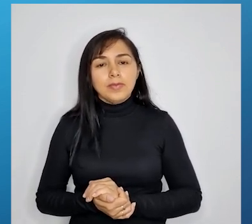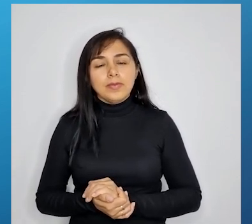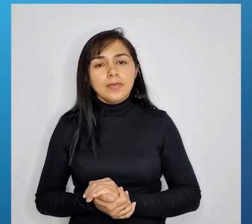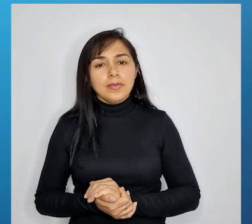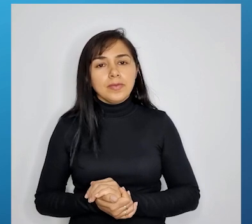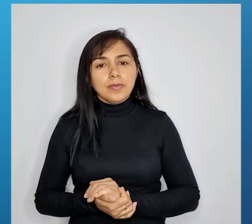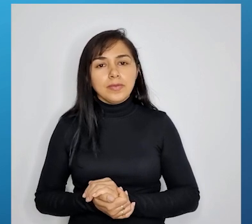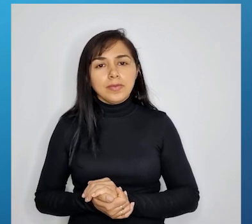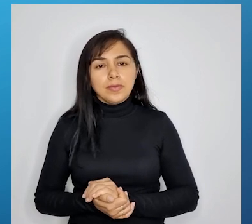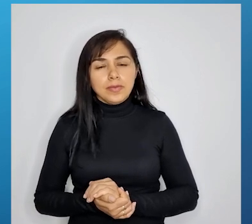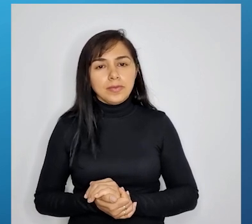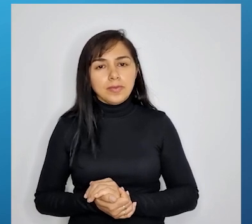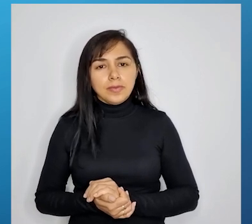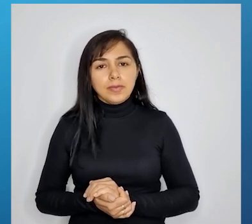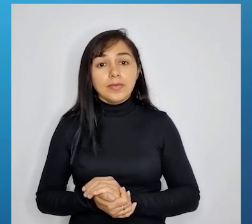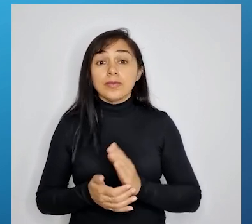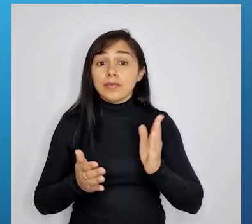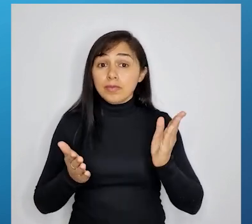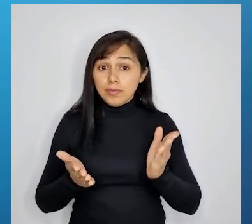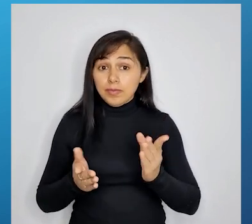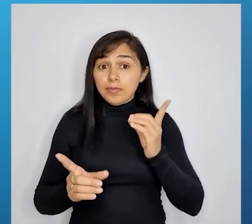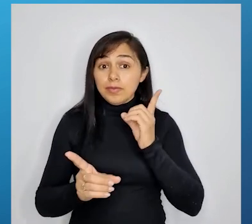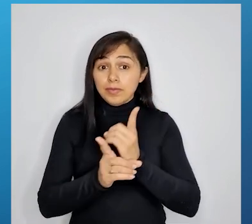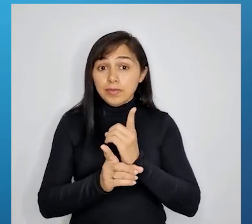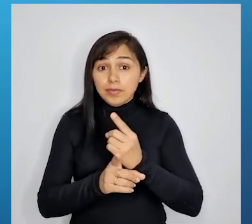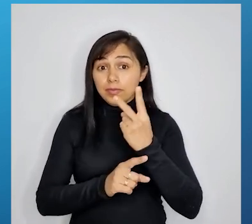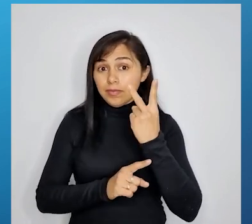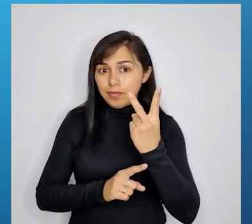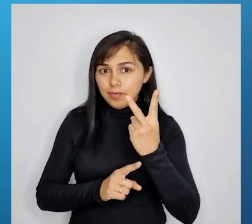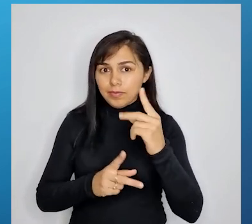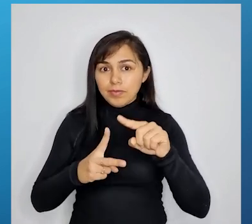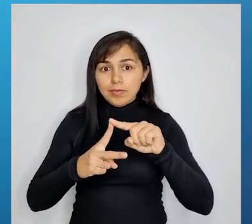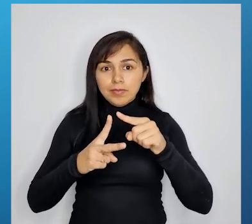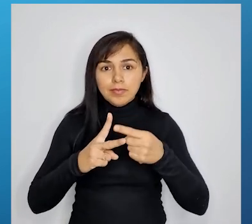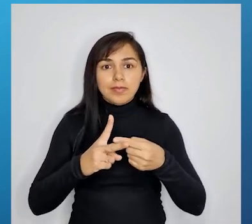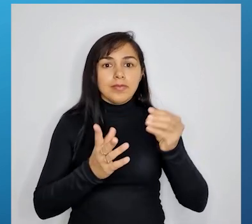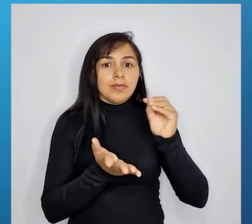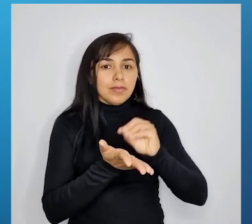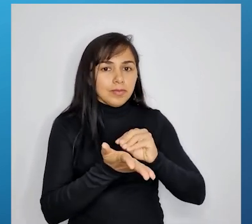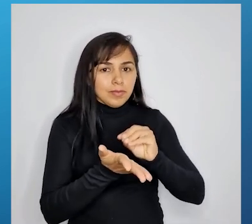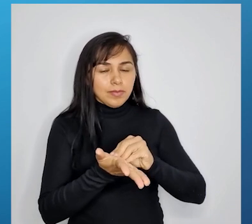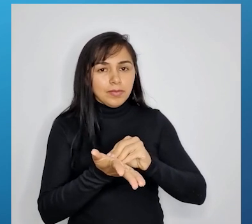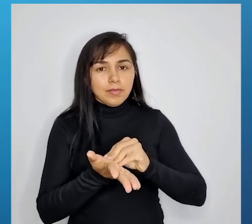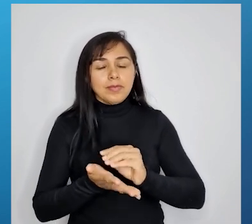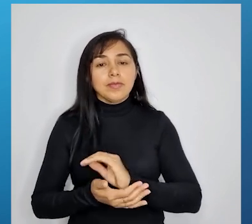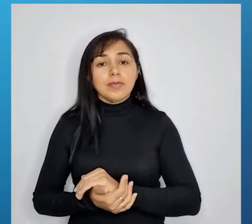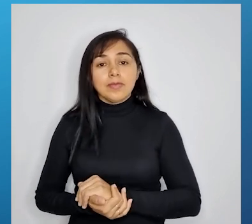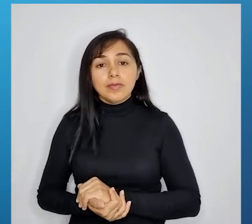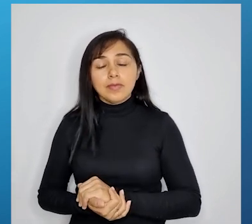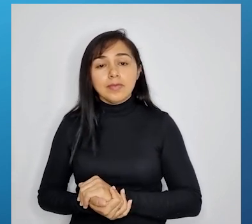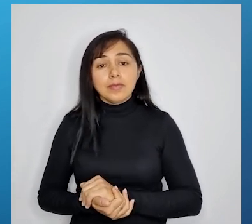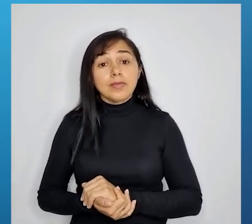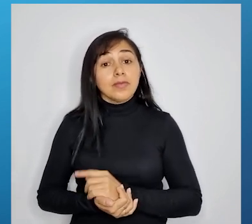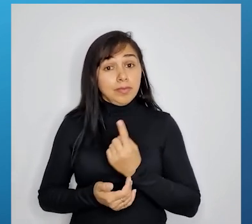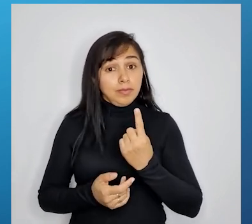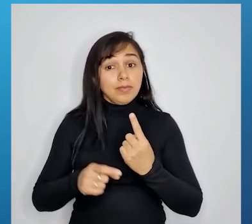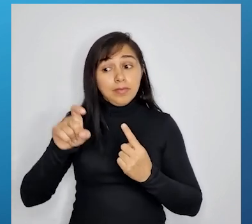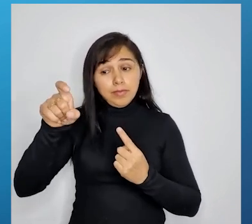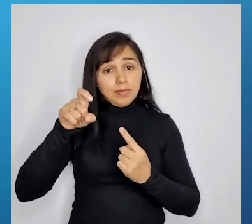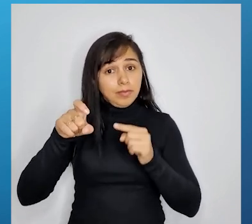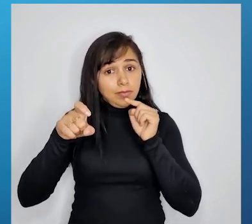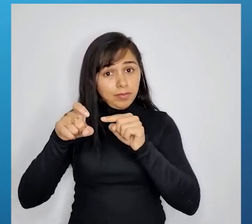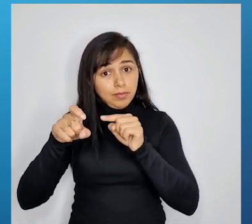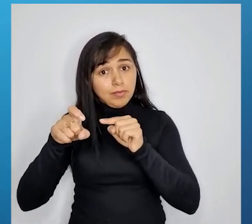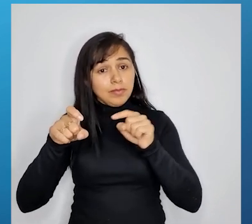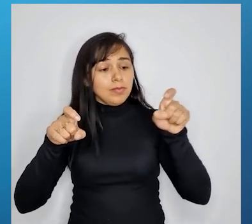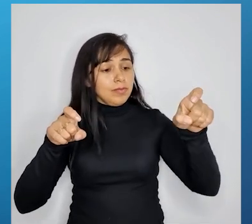74 graus. Vamos atrás dos outros. Então, eu vou chamar esse aqui de x. Se eles são iguais, esse aqui é